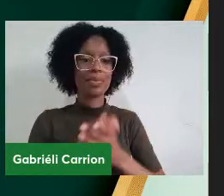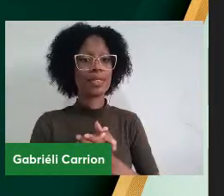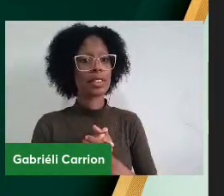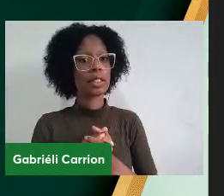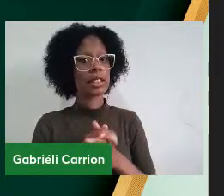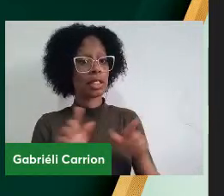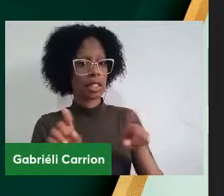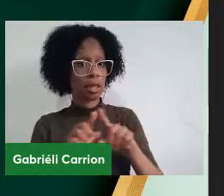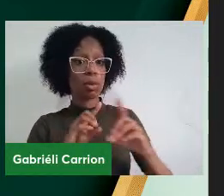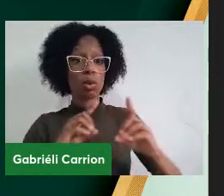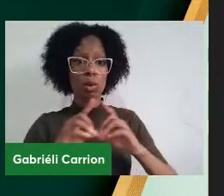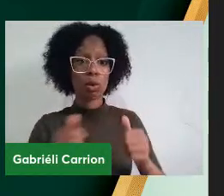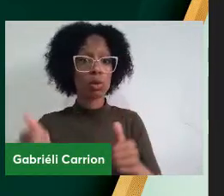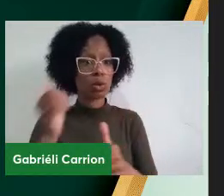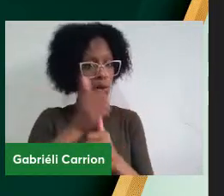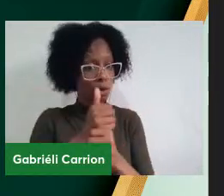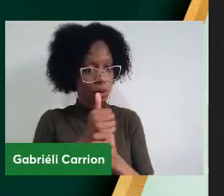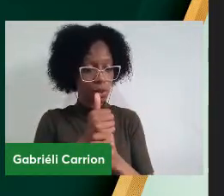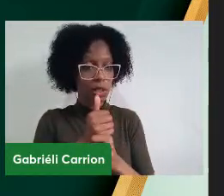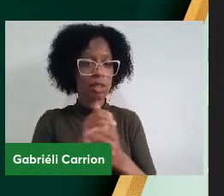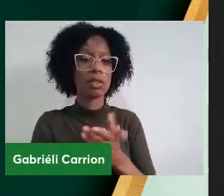Coordenador substituto do curso de